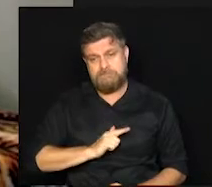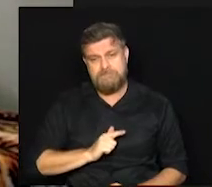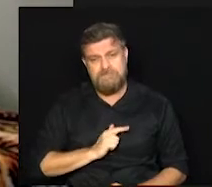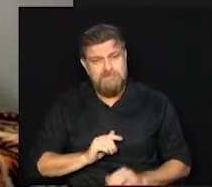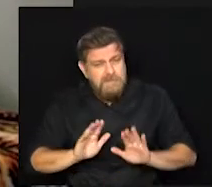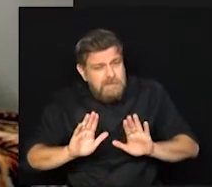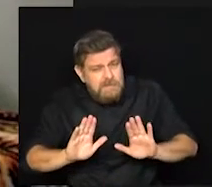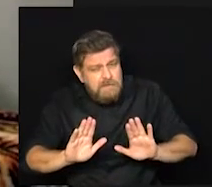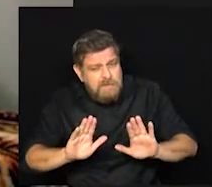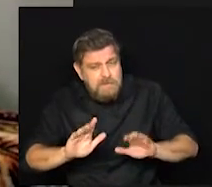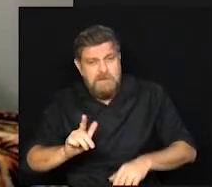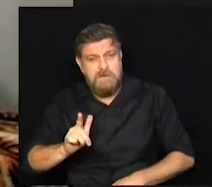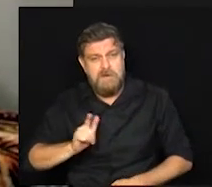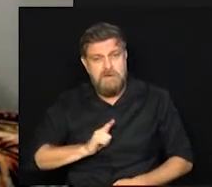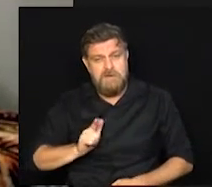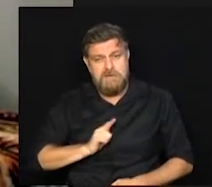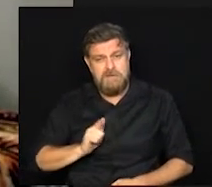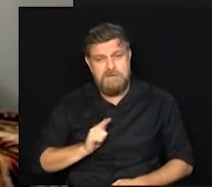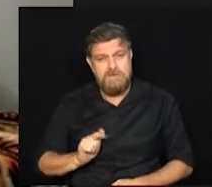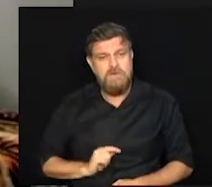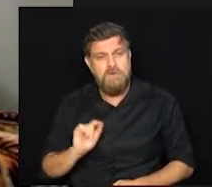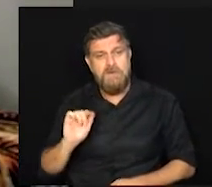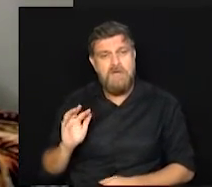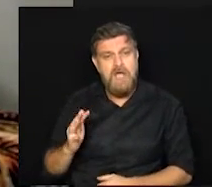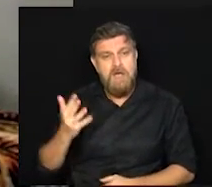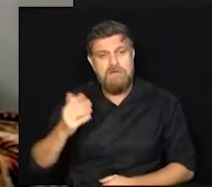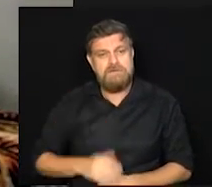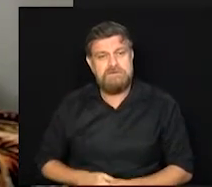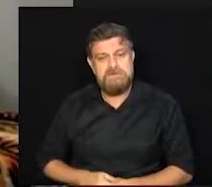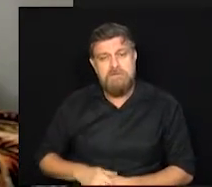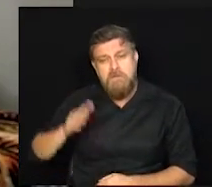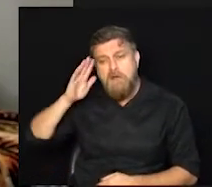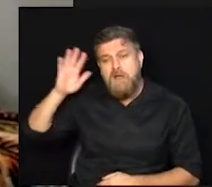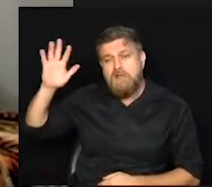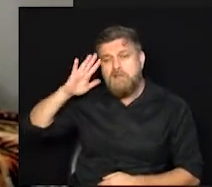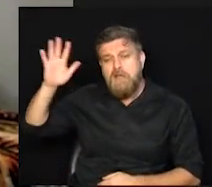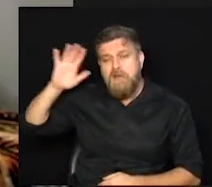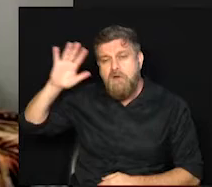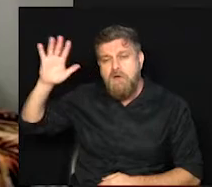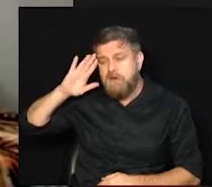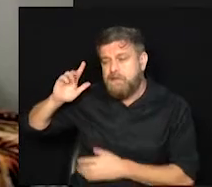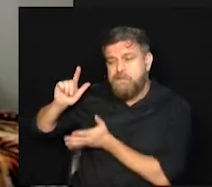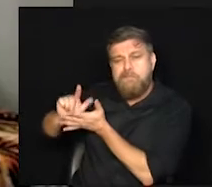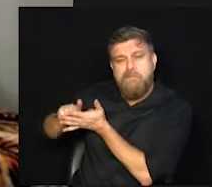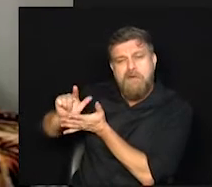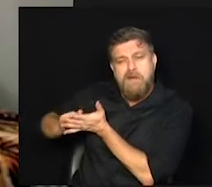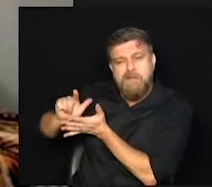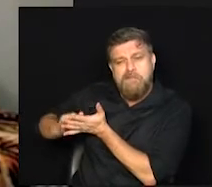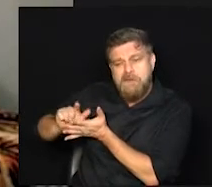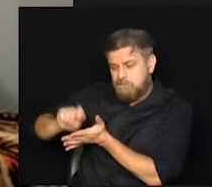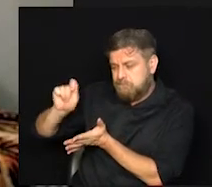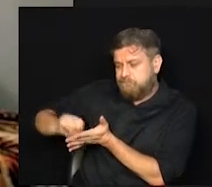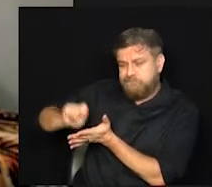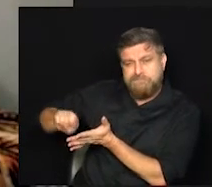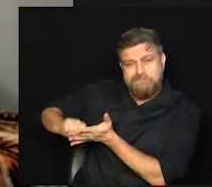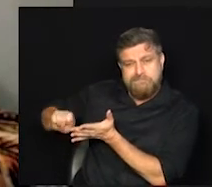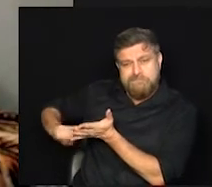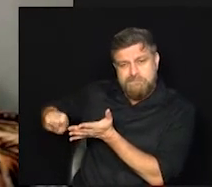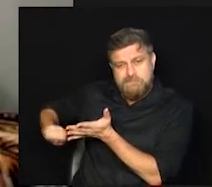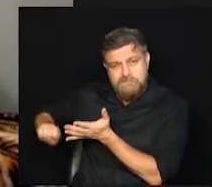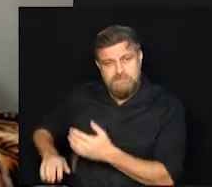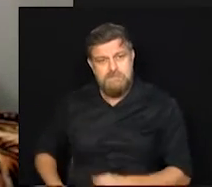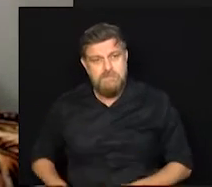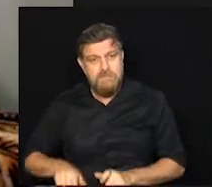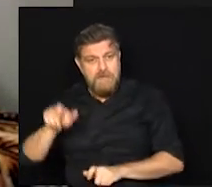que muitas delas ficou no papel. Muitas delas, as